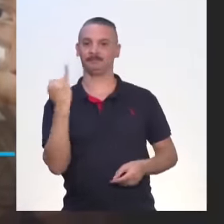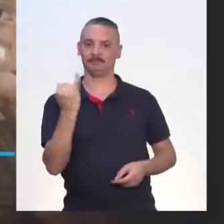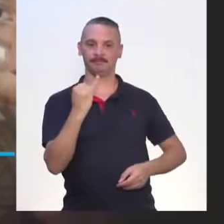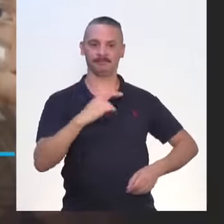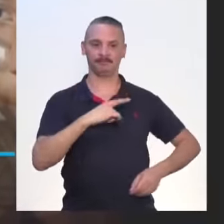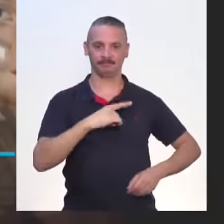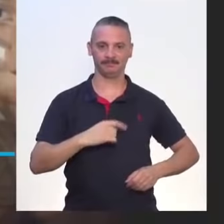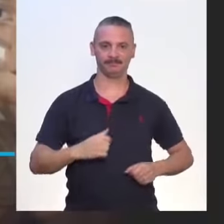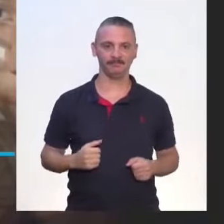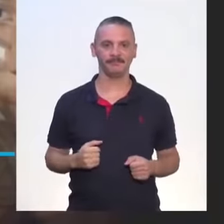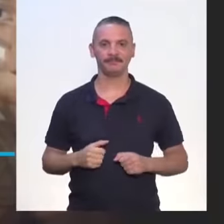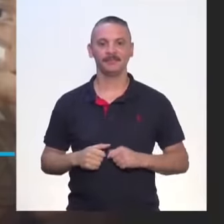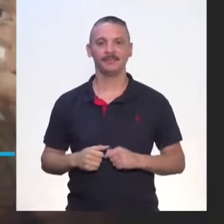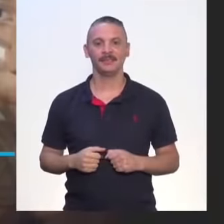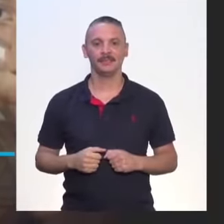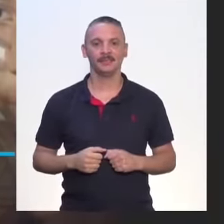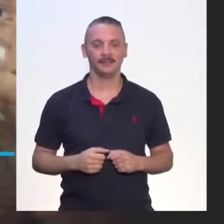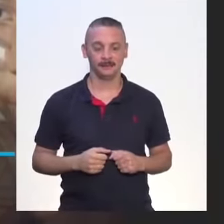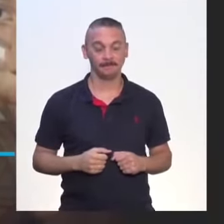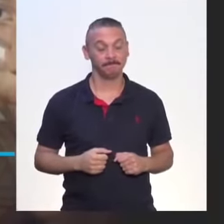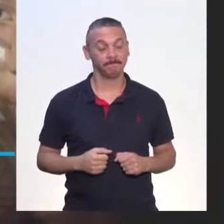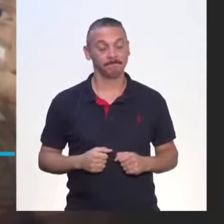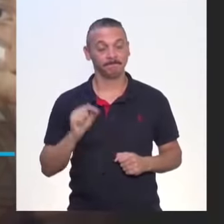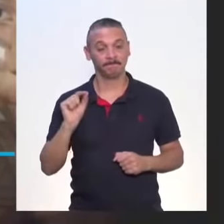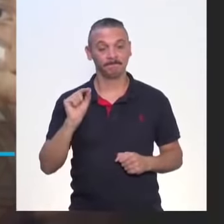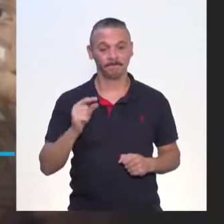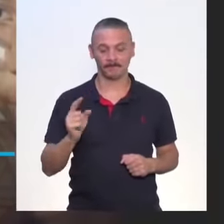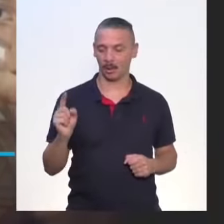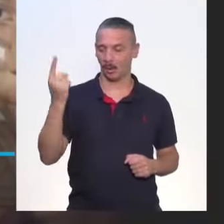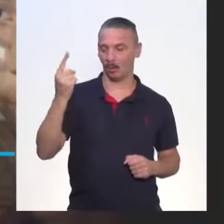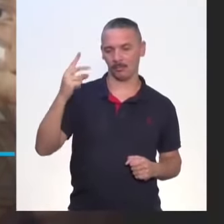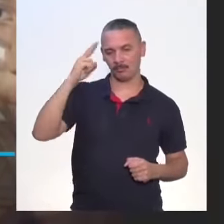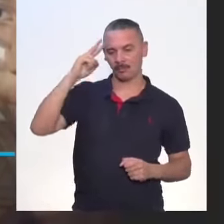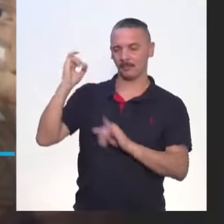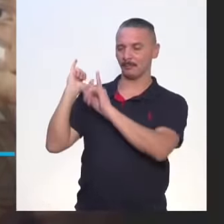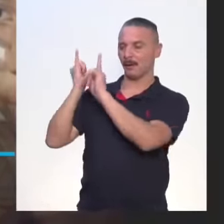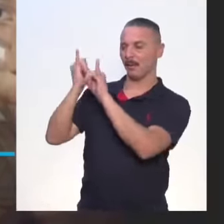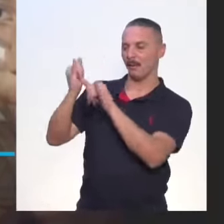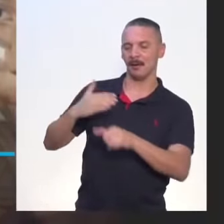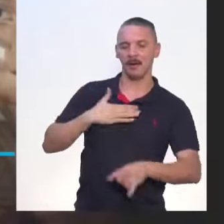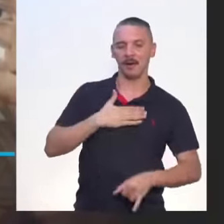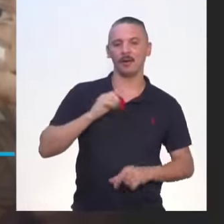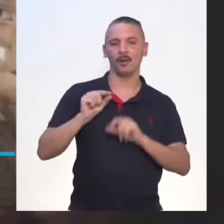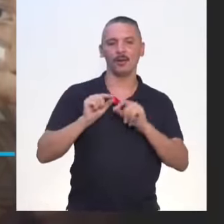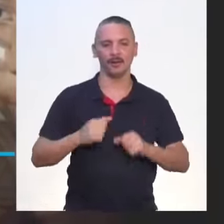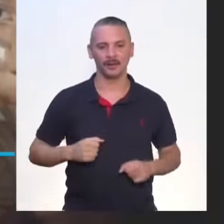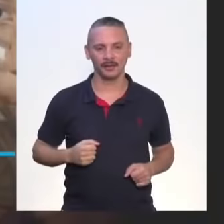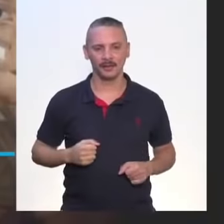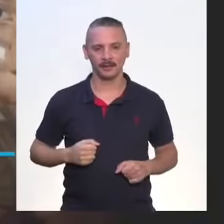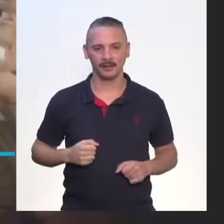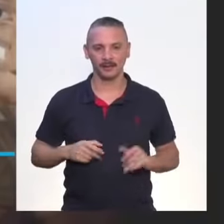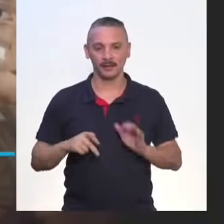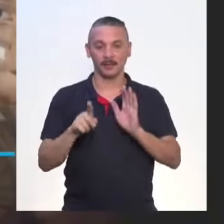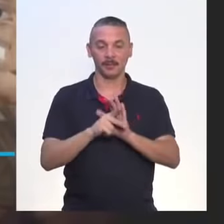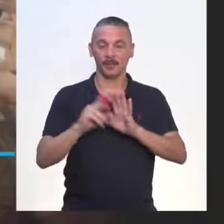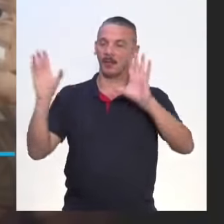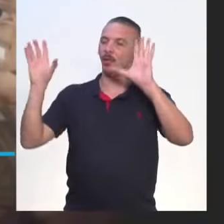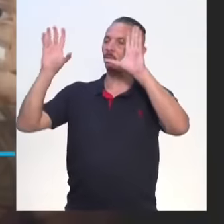esse exercício de resumir as histórias. Mas tem uma história que me marca muito, que é o da origem